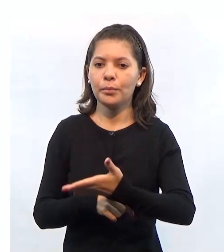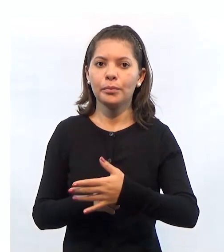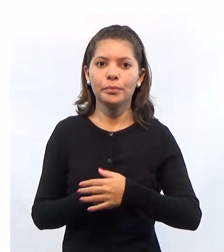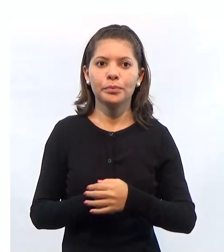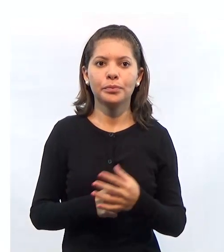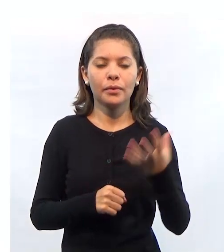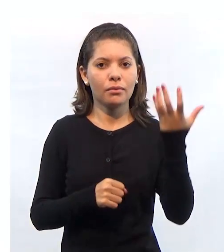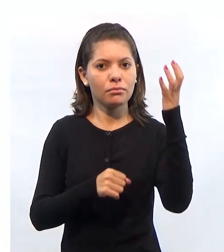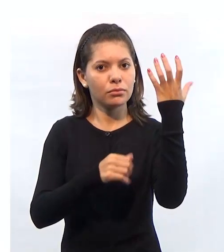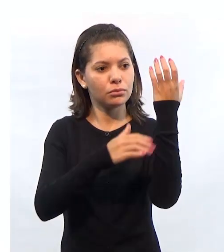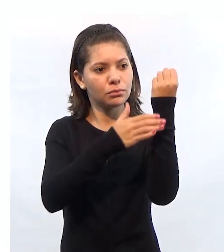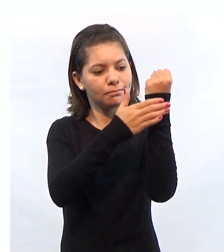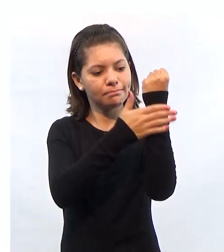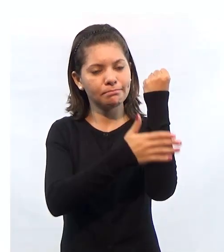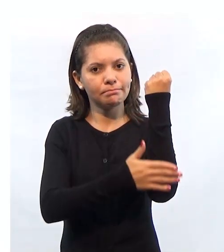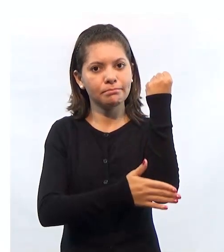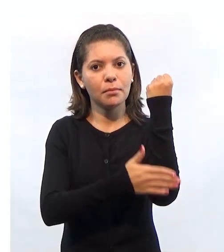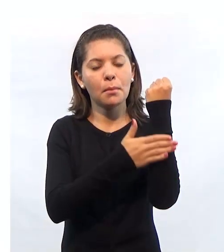de madeira.